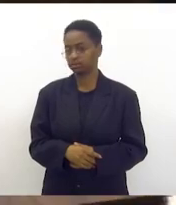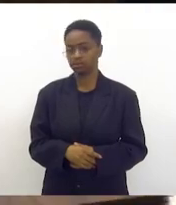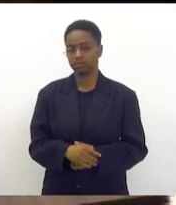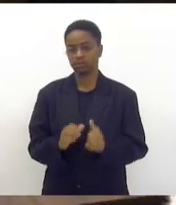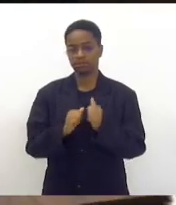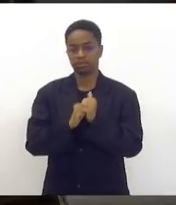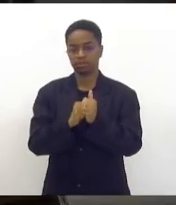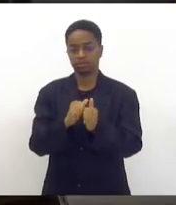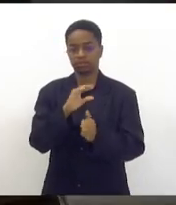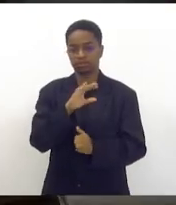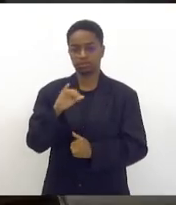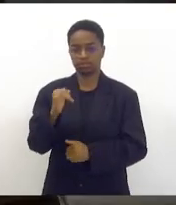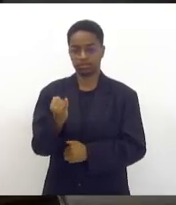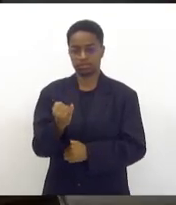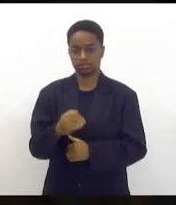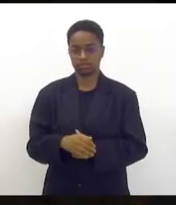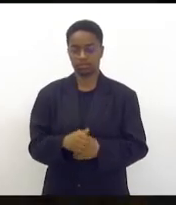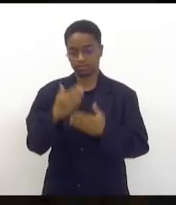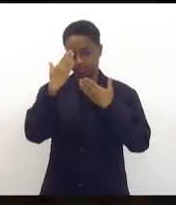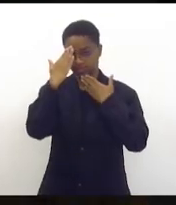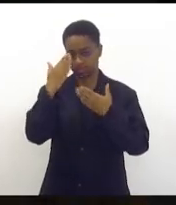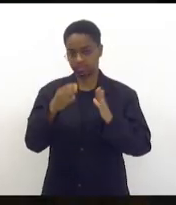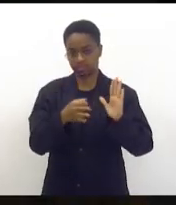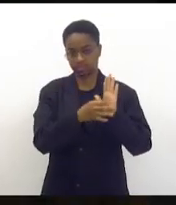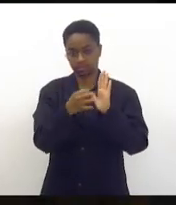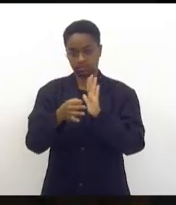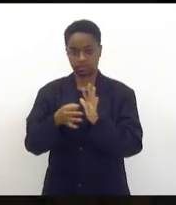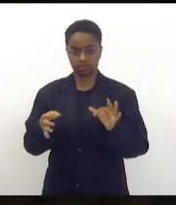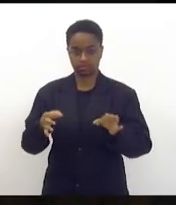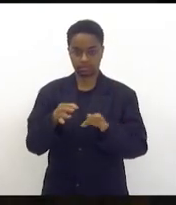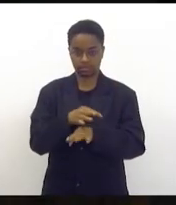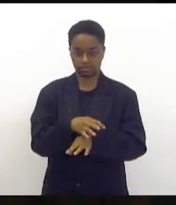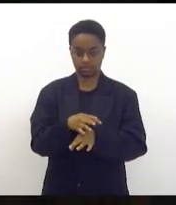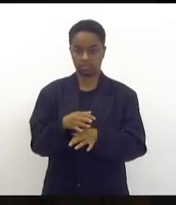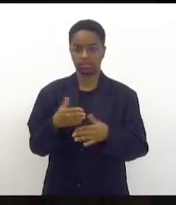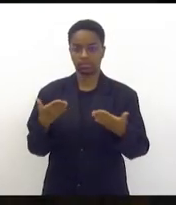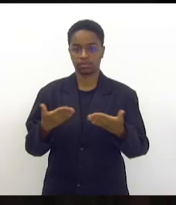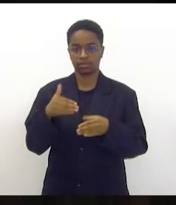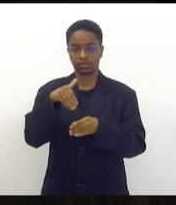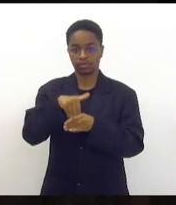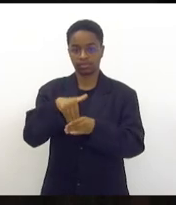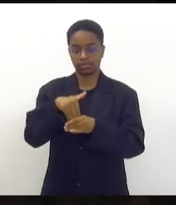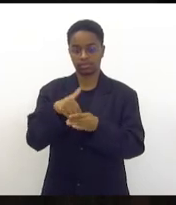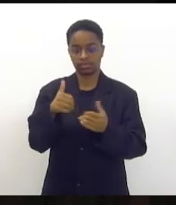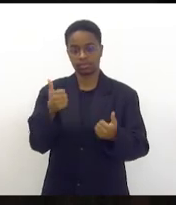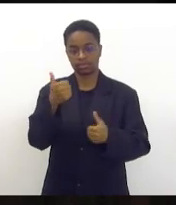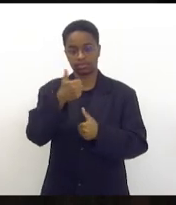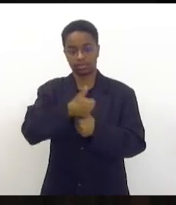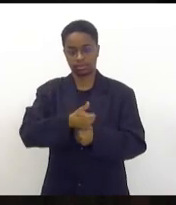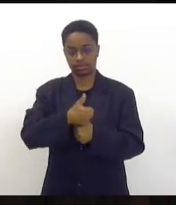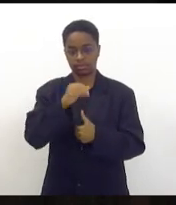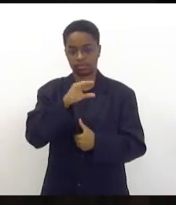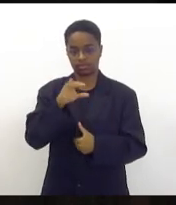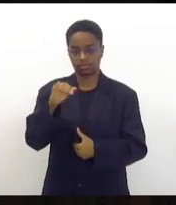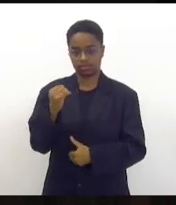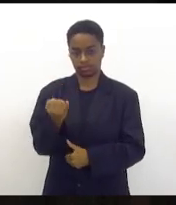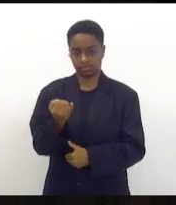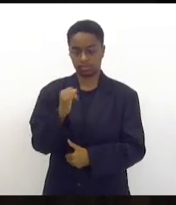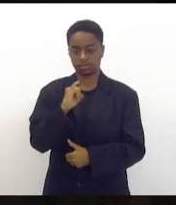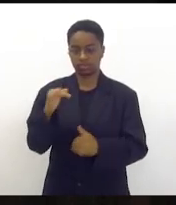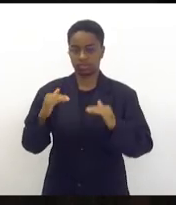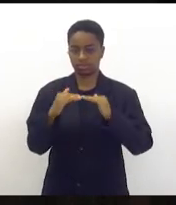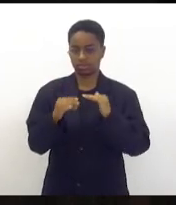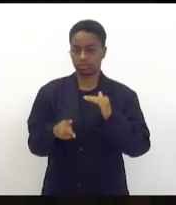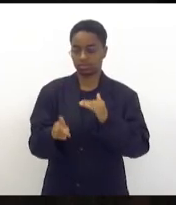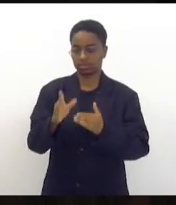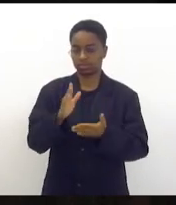Acompanha a CCJ, presidente. Muito obrigado. Com os pareceres emitidos em votação substitutivo da CCJ. Senhores que aprovam,